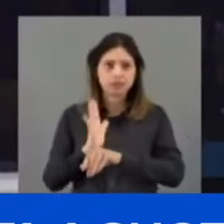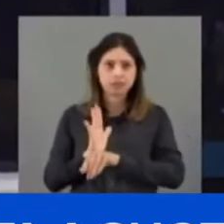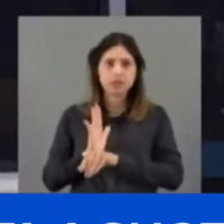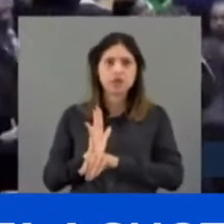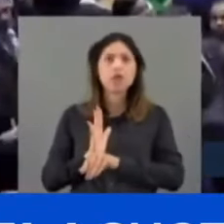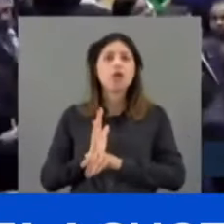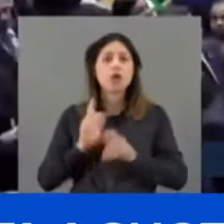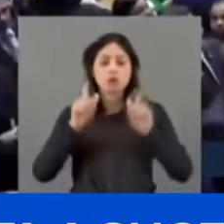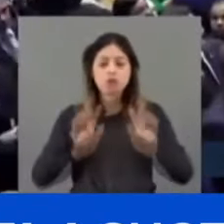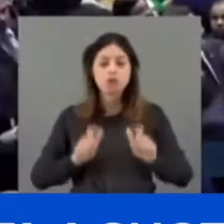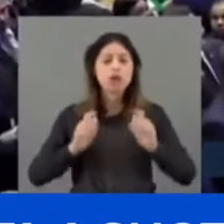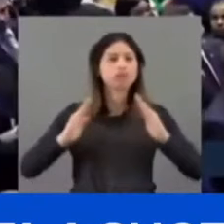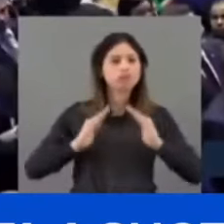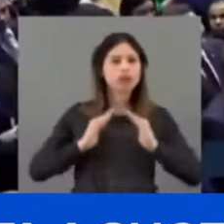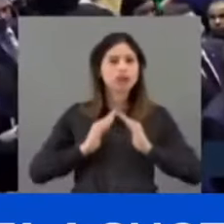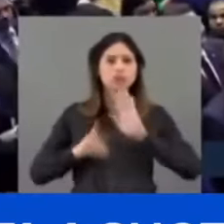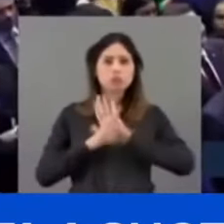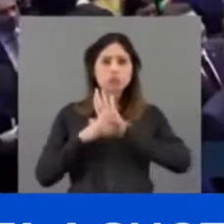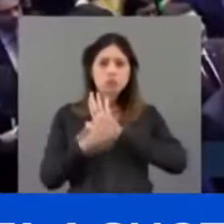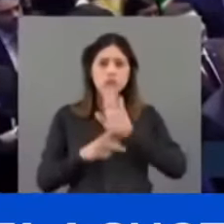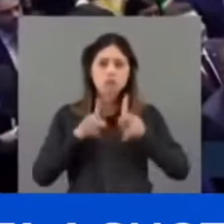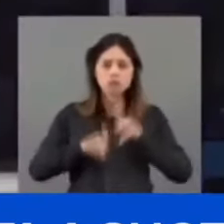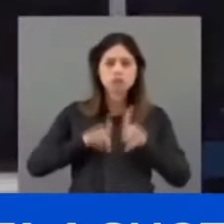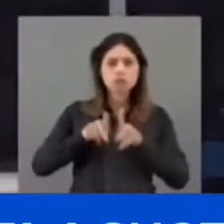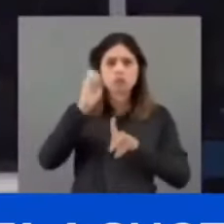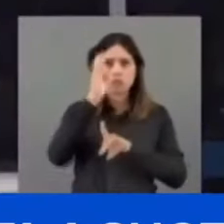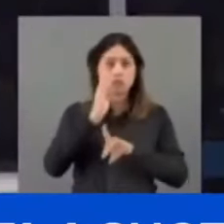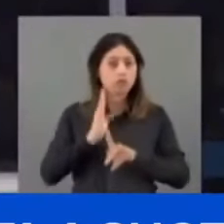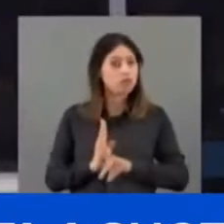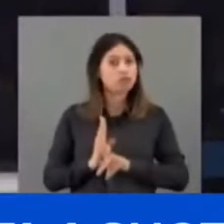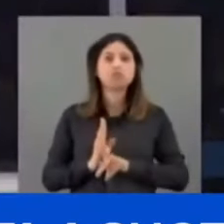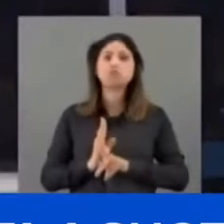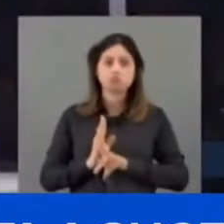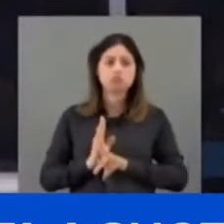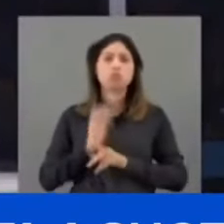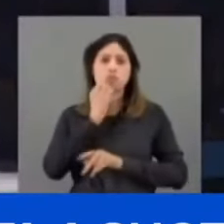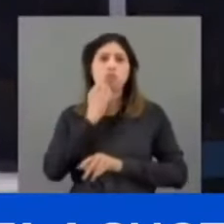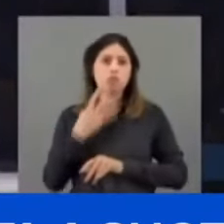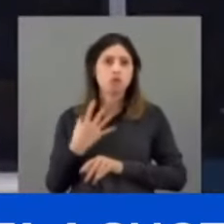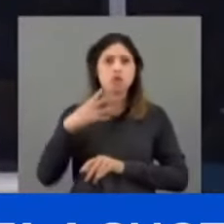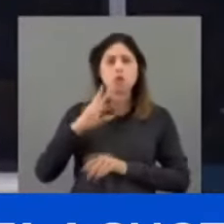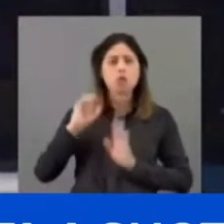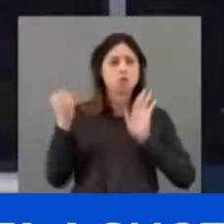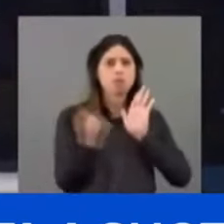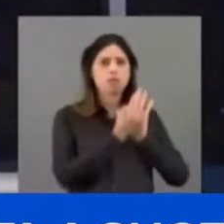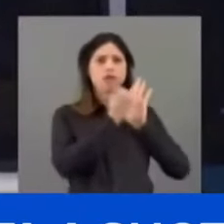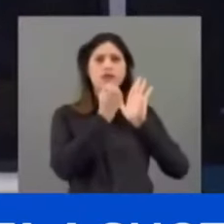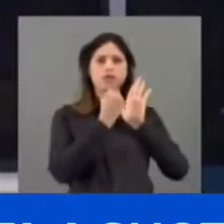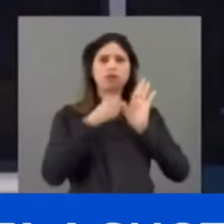já sendo um pouco mais dócil ao governo. É claro que sem deixar de atender o verdadeiro patrão dele, que é o